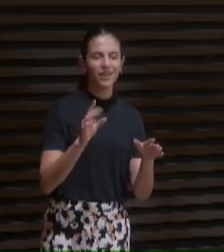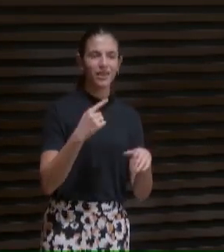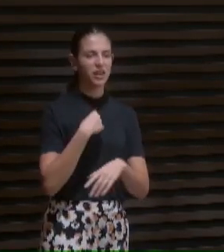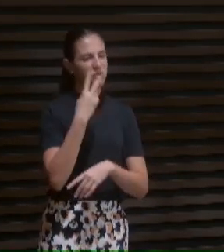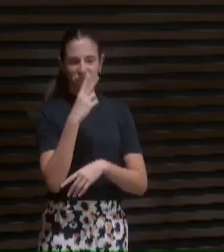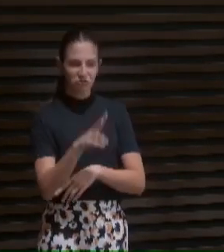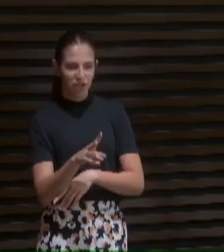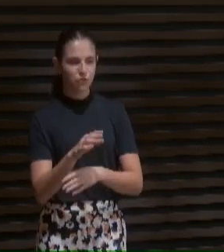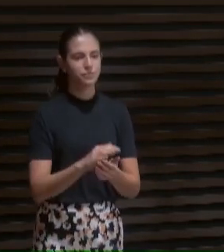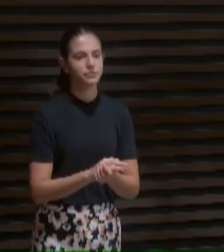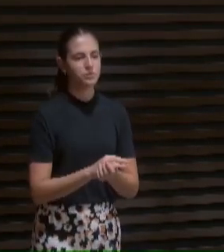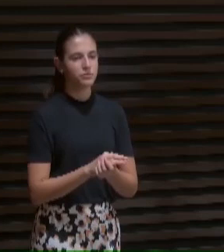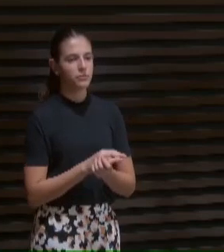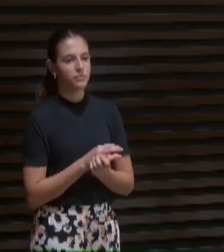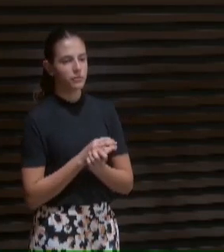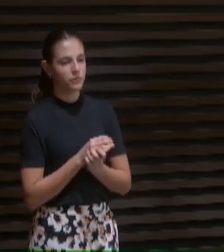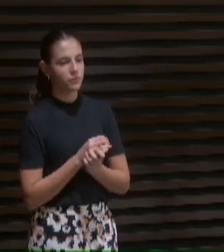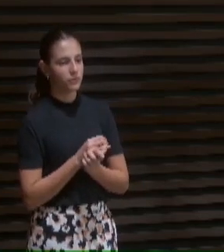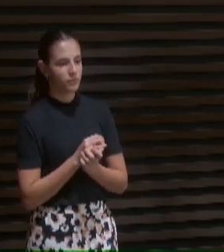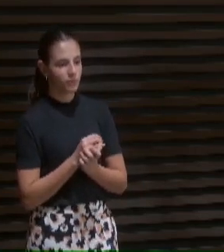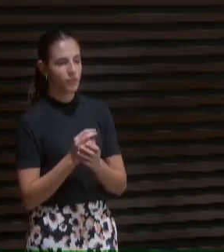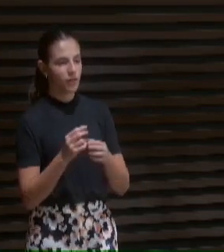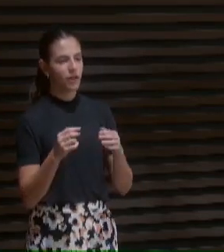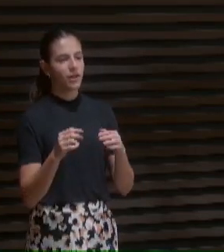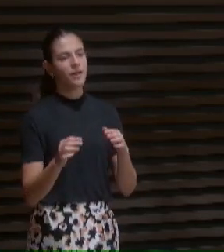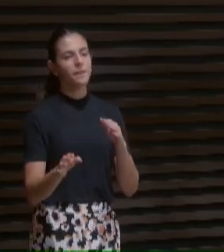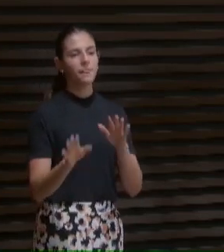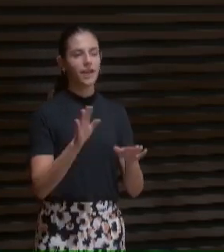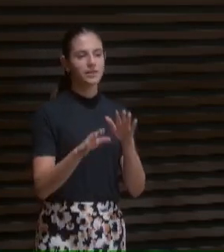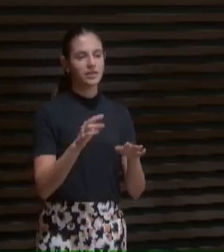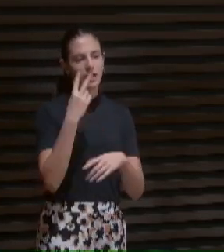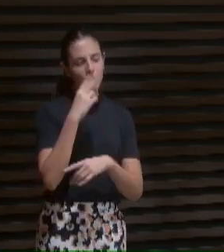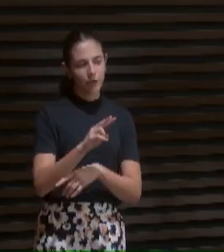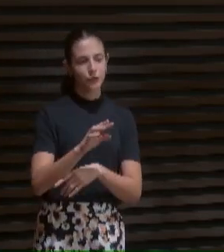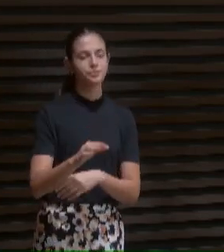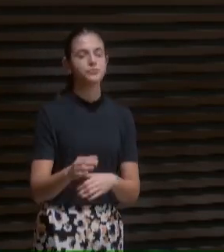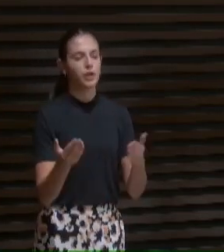iPad, eu vejo The Chosen.